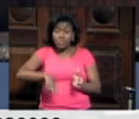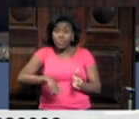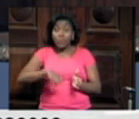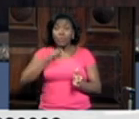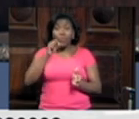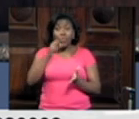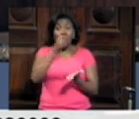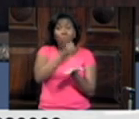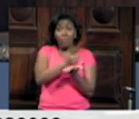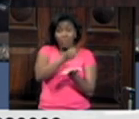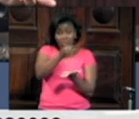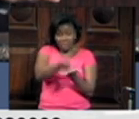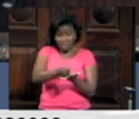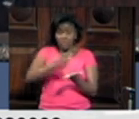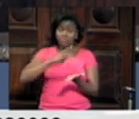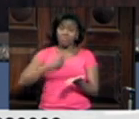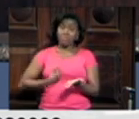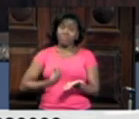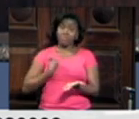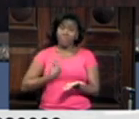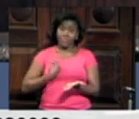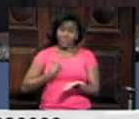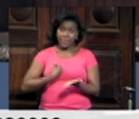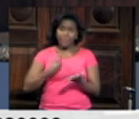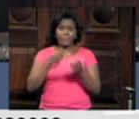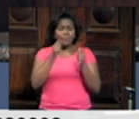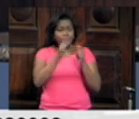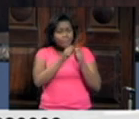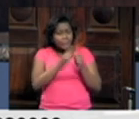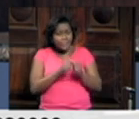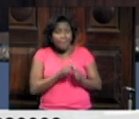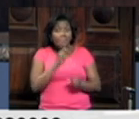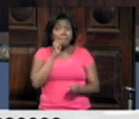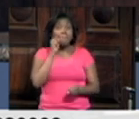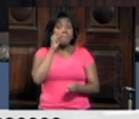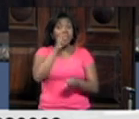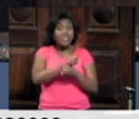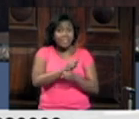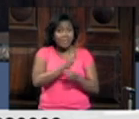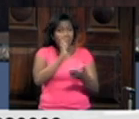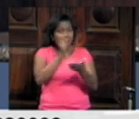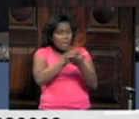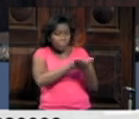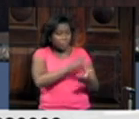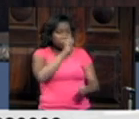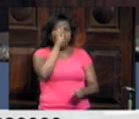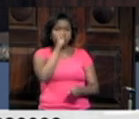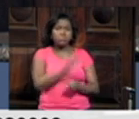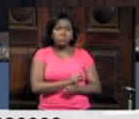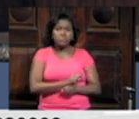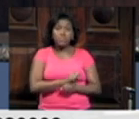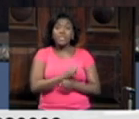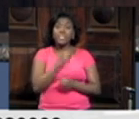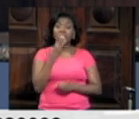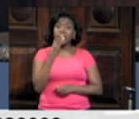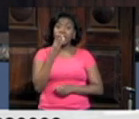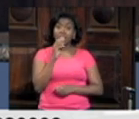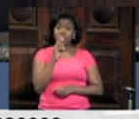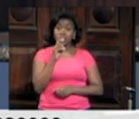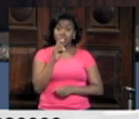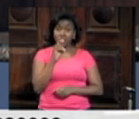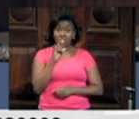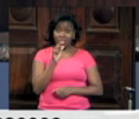os contratos existentes, fazer a paralisação dos pagamentos por 30